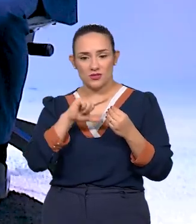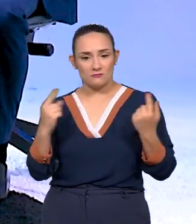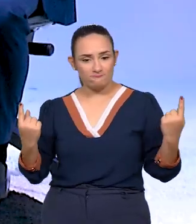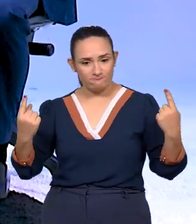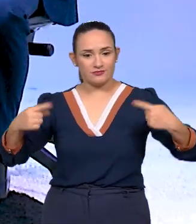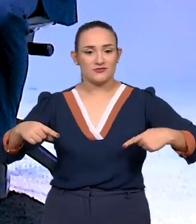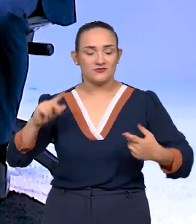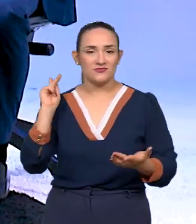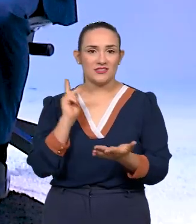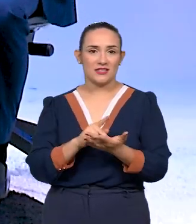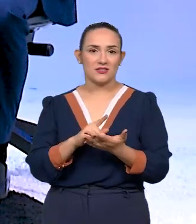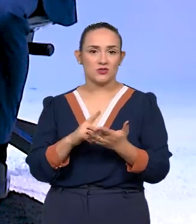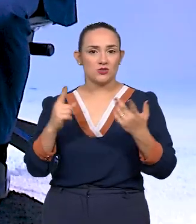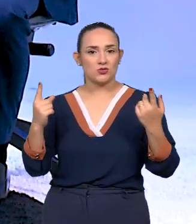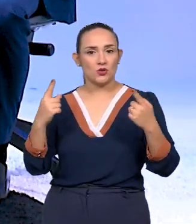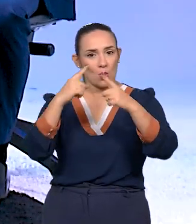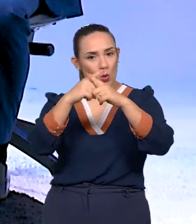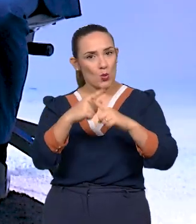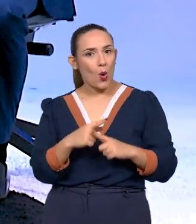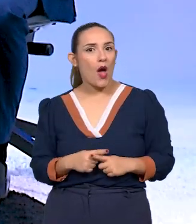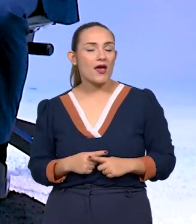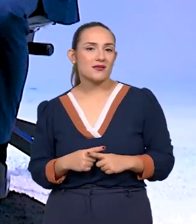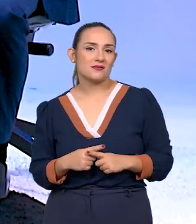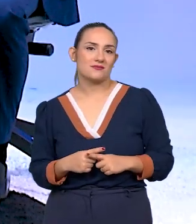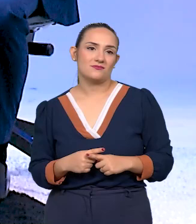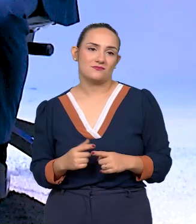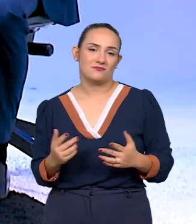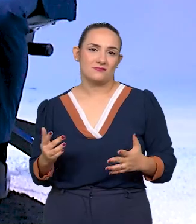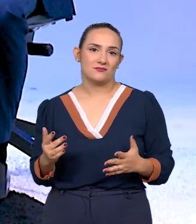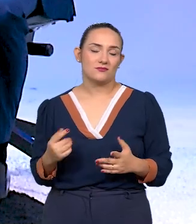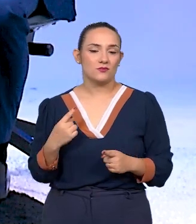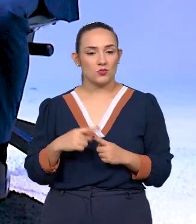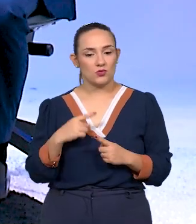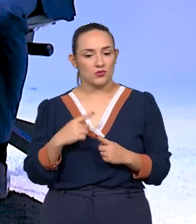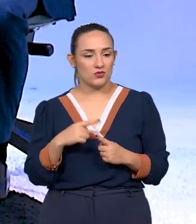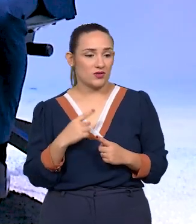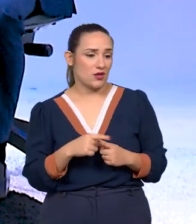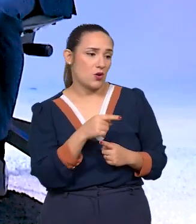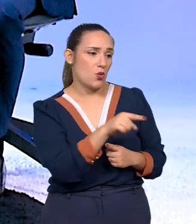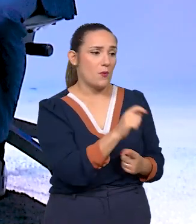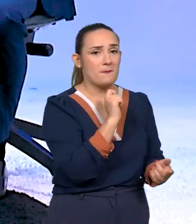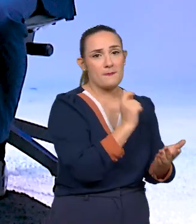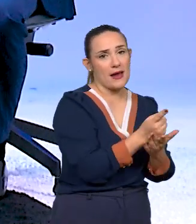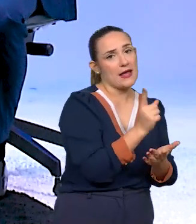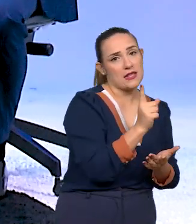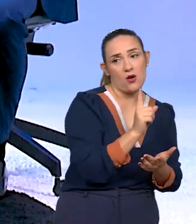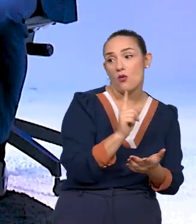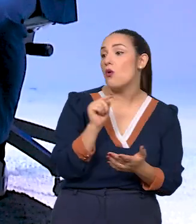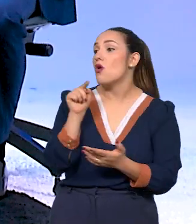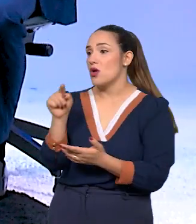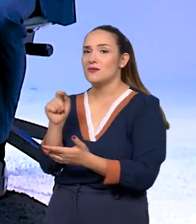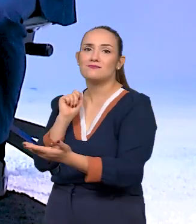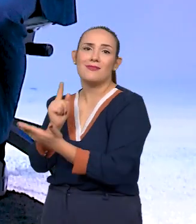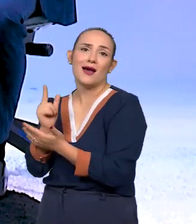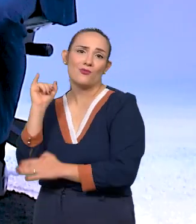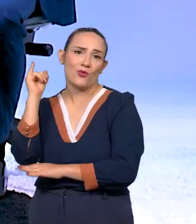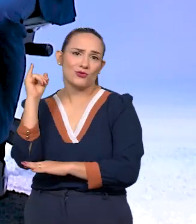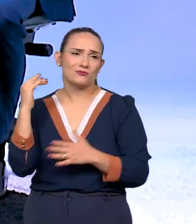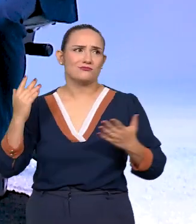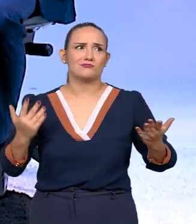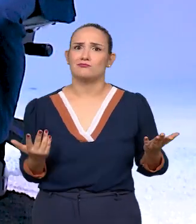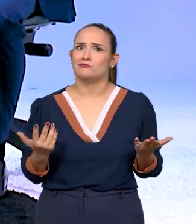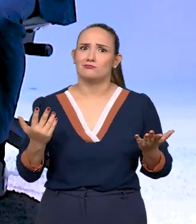estar em concorrência desleal, porque um está não pagando. Um está desonerado dessa contribuição. Exato. E aí isso